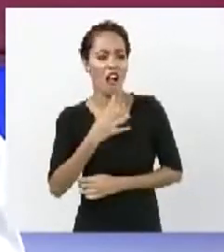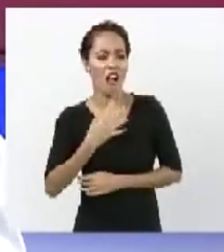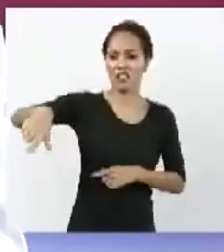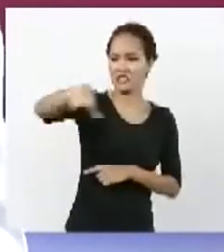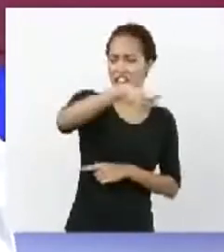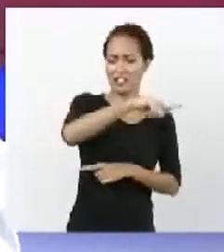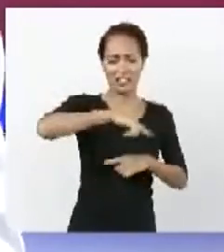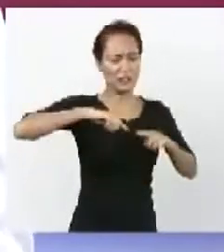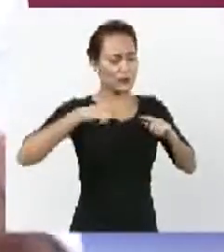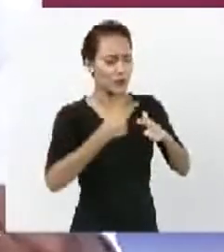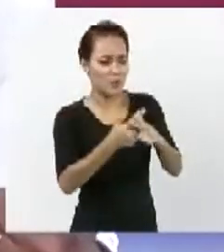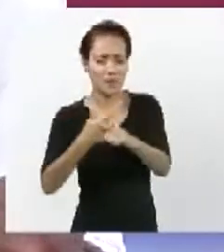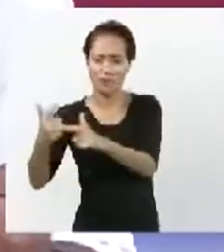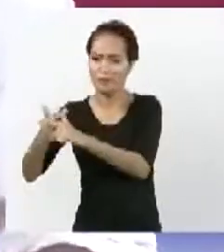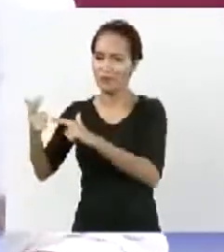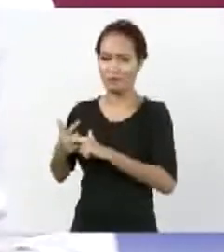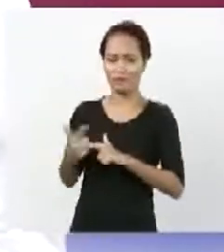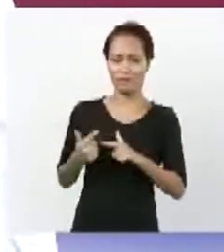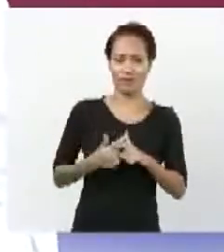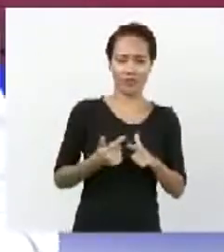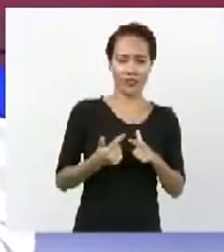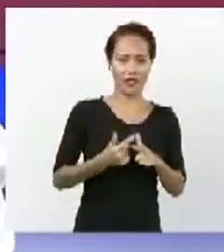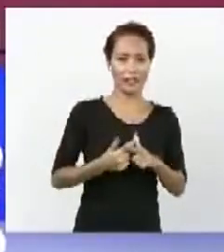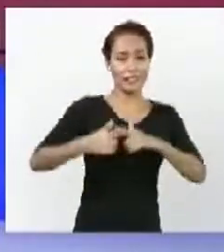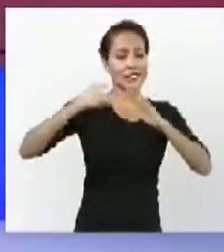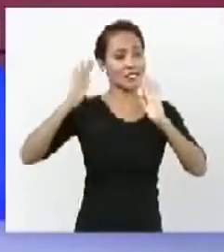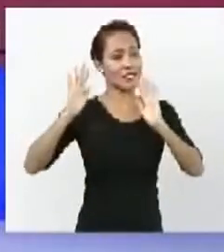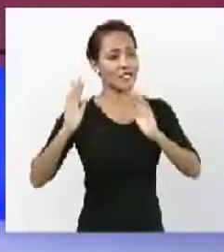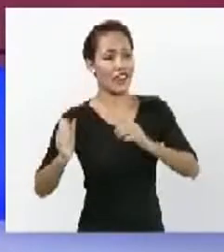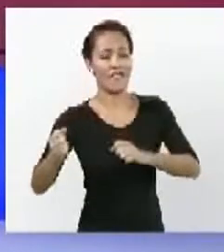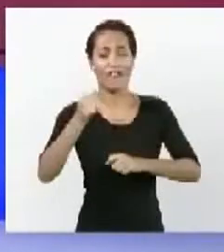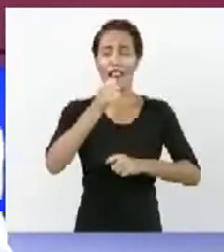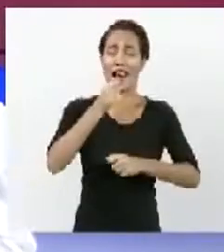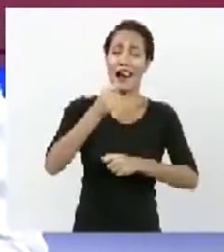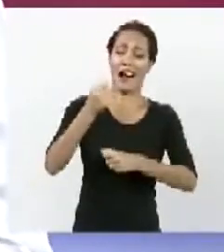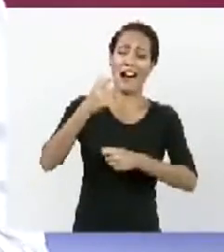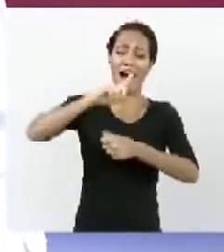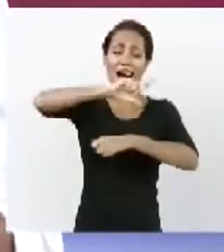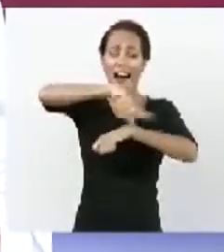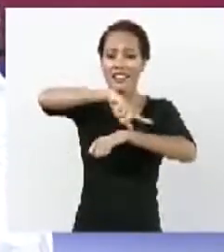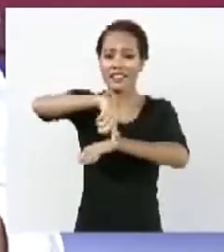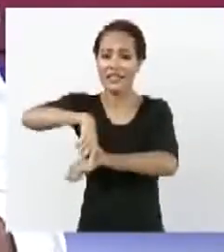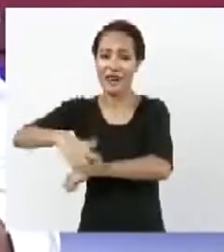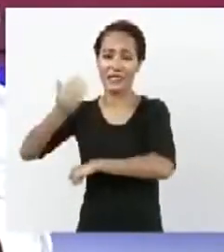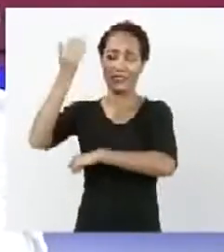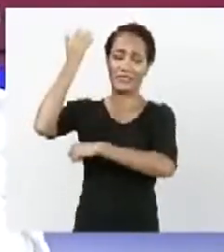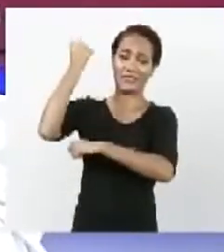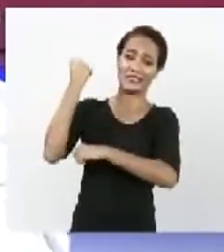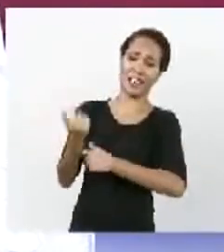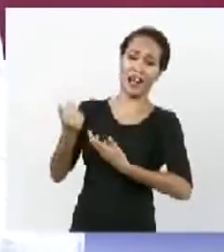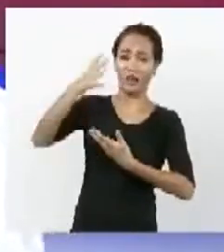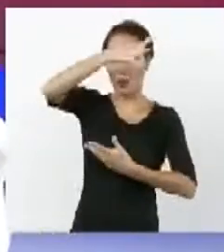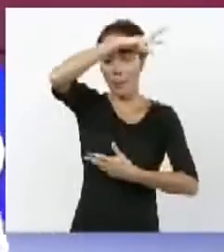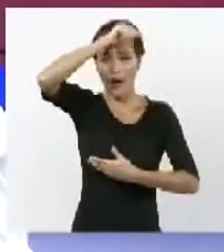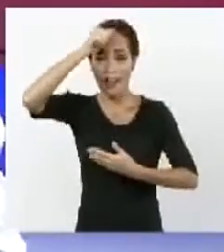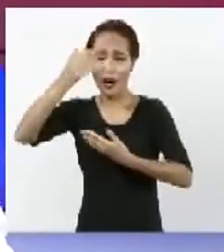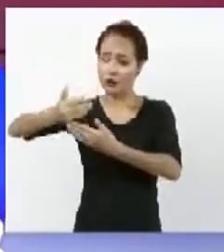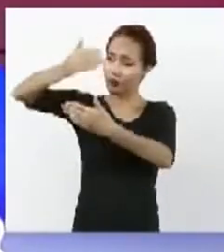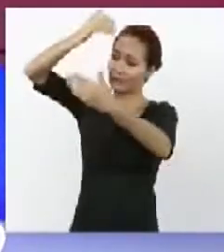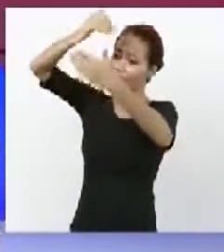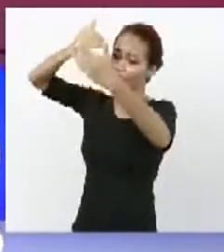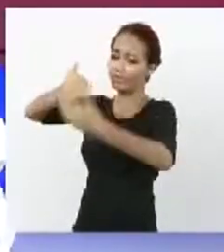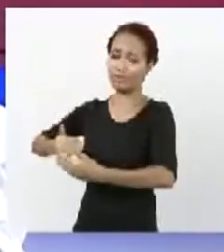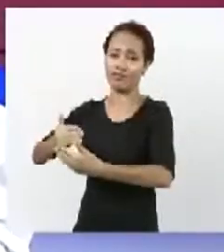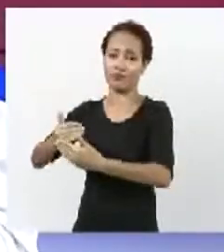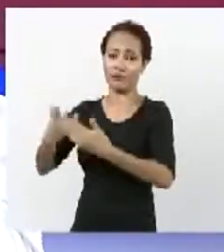Belém hoje vive 20 anos atrás de Manaus e olha que Belém já foi a metrópole da Amazônia. E a vontade de poder ter uma grande